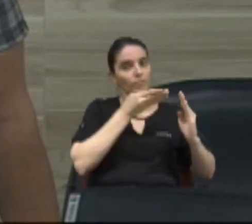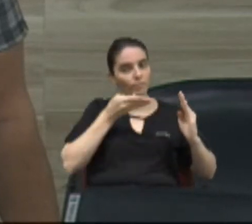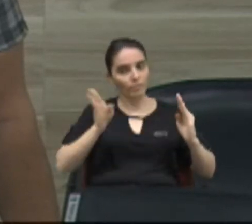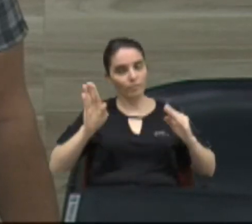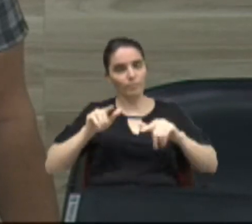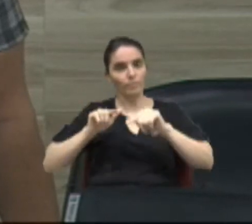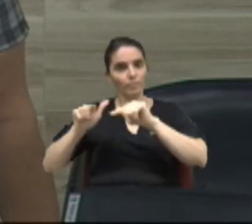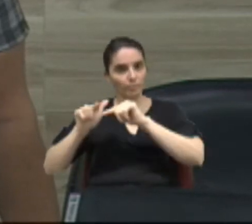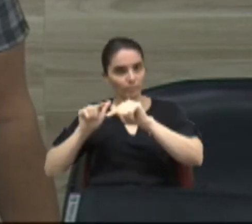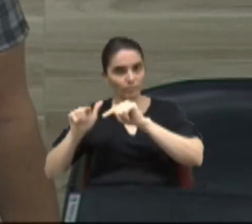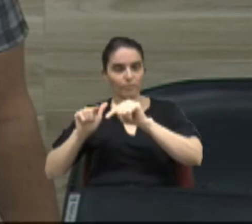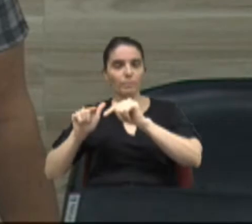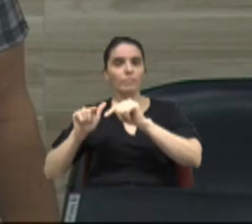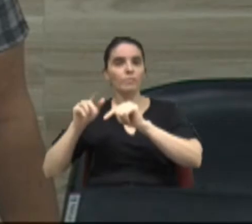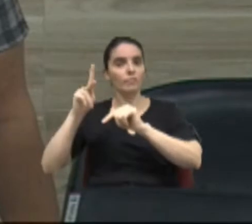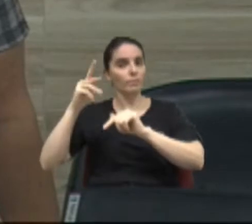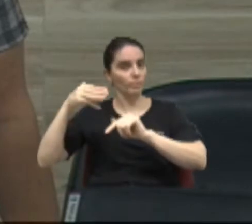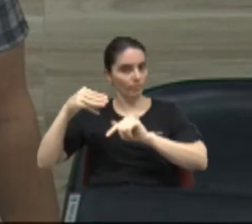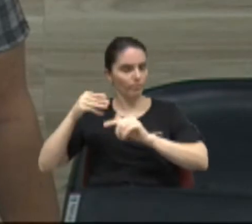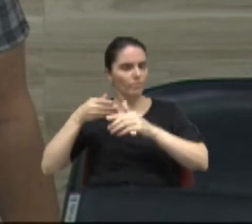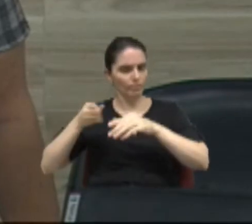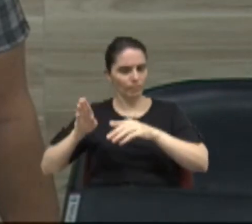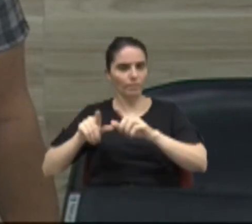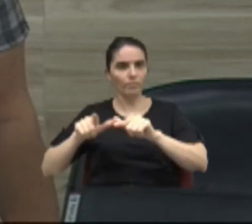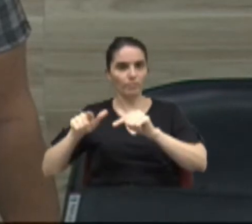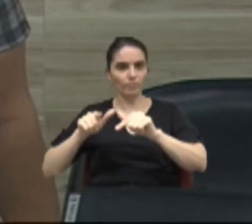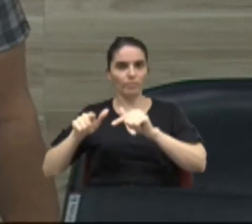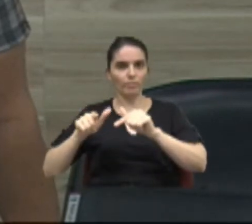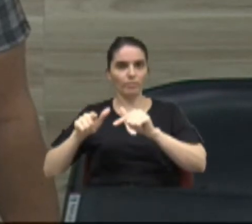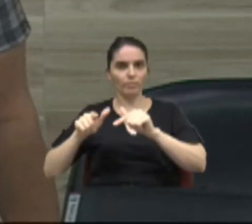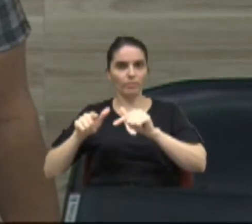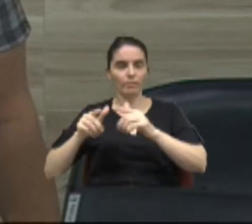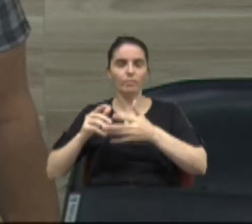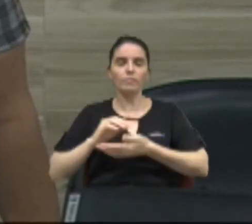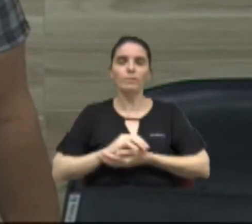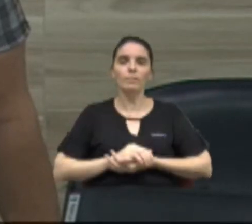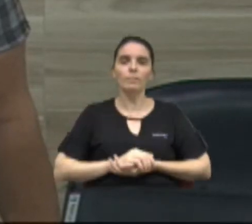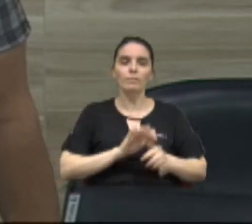deve passar e se eu não voltar.